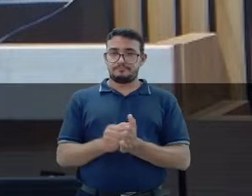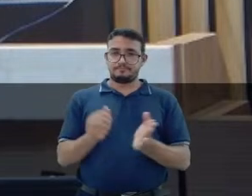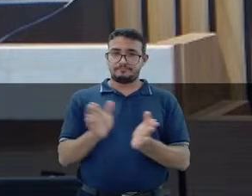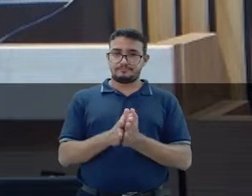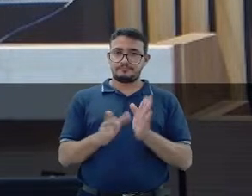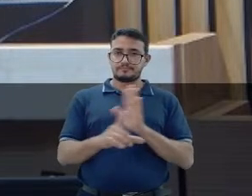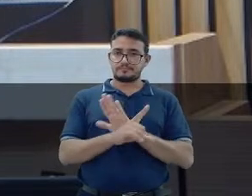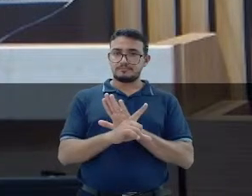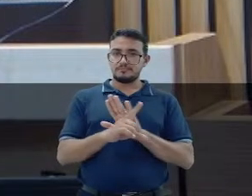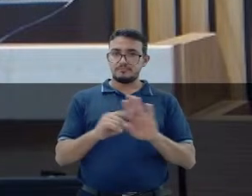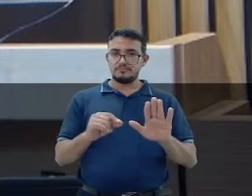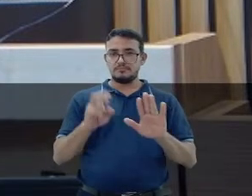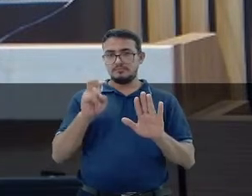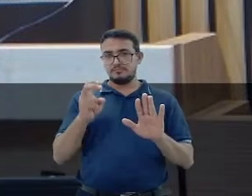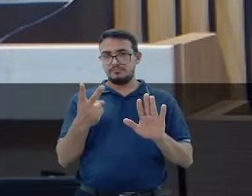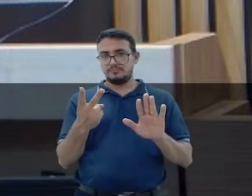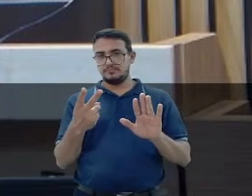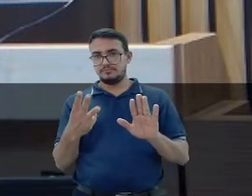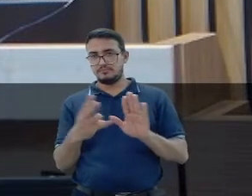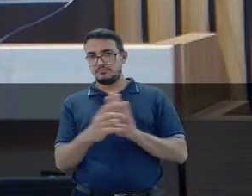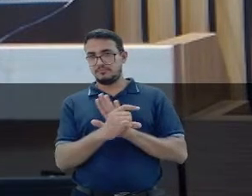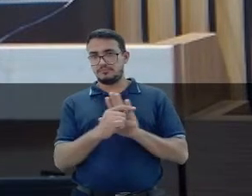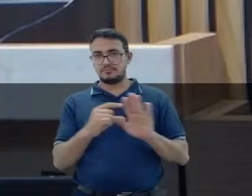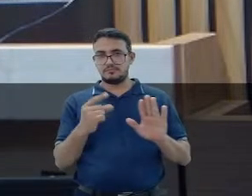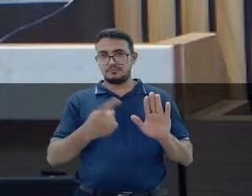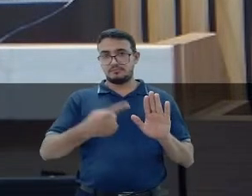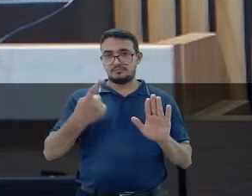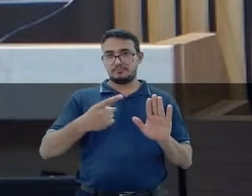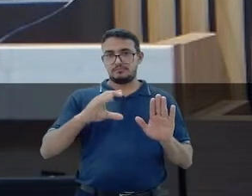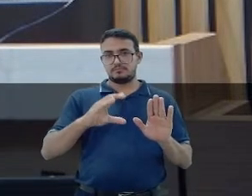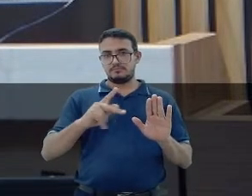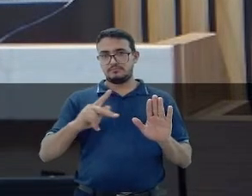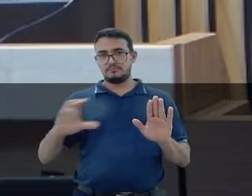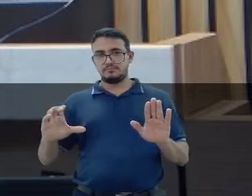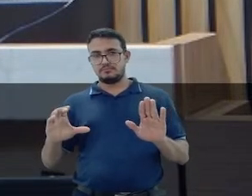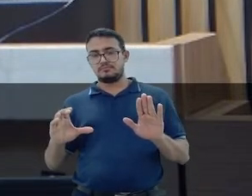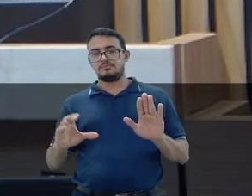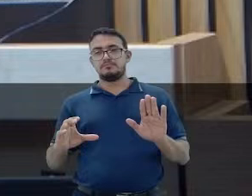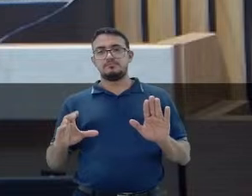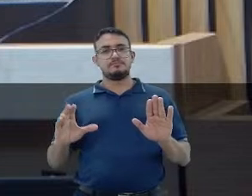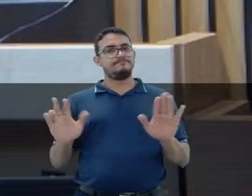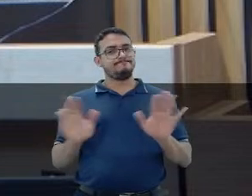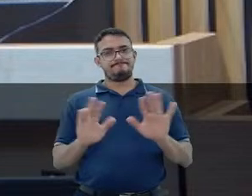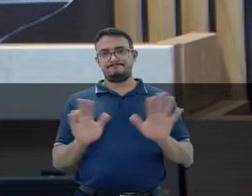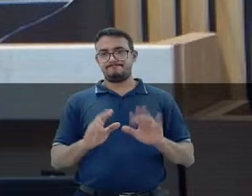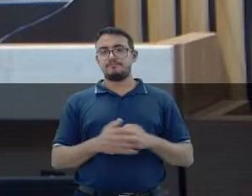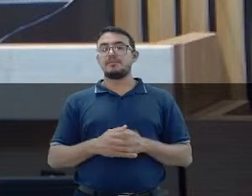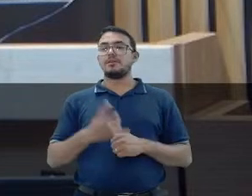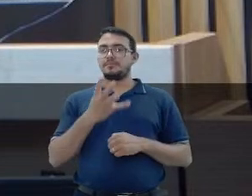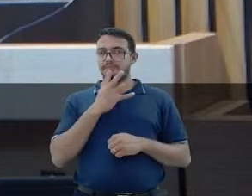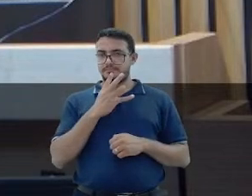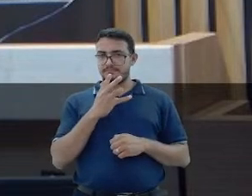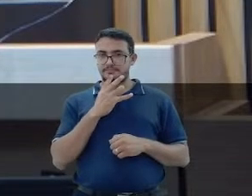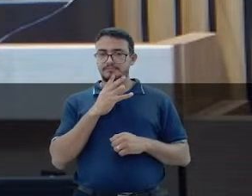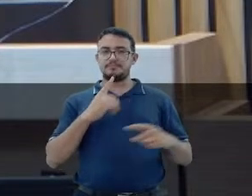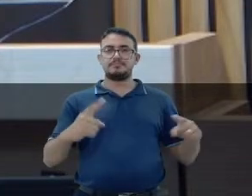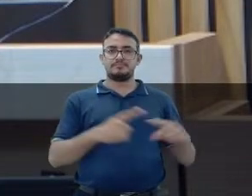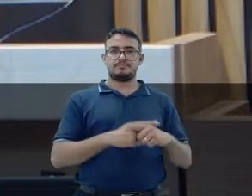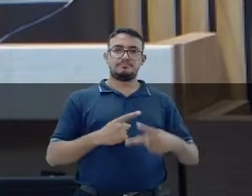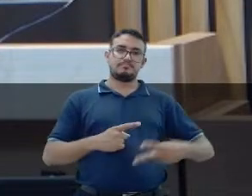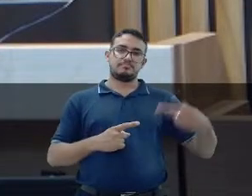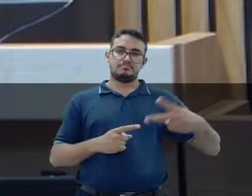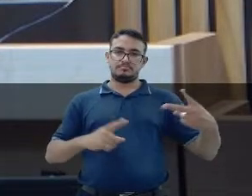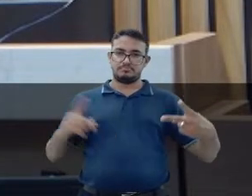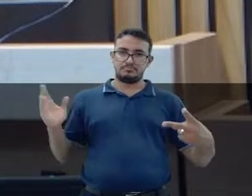artigo 523, parágrafo 1º do CPC, conhecida as contrarrazões apresentadas pela segunda